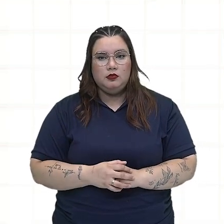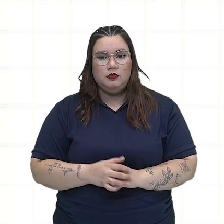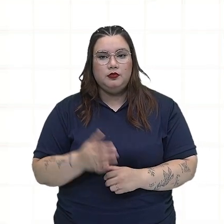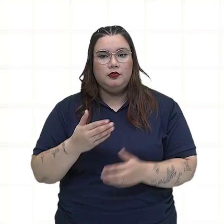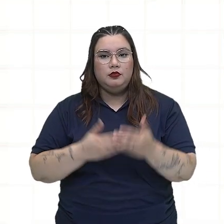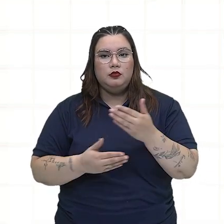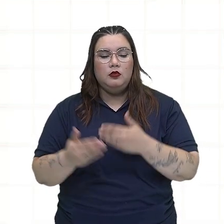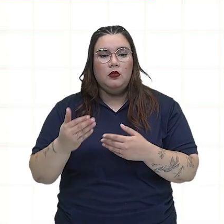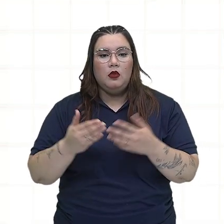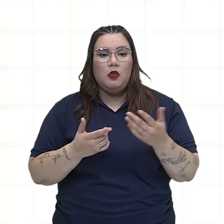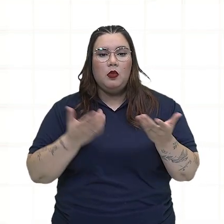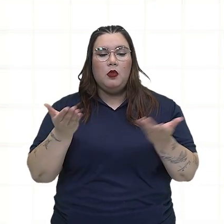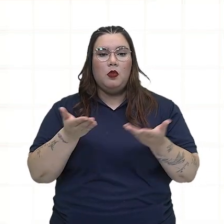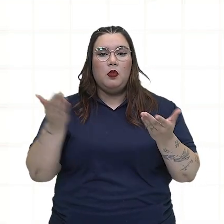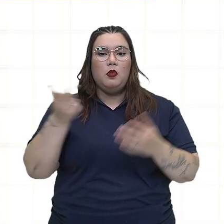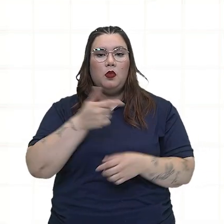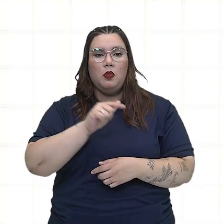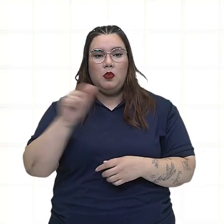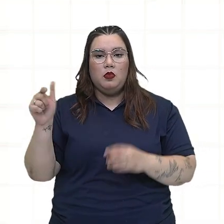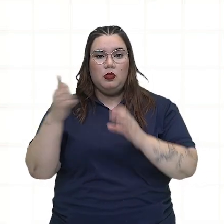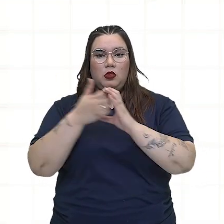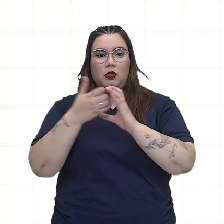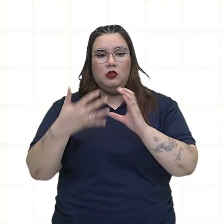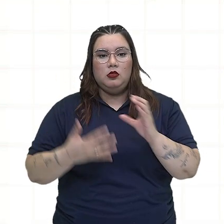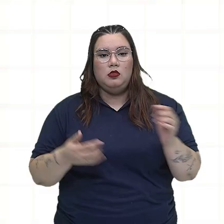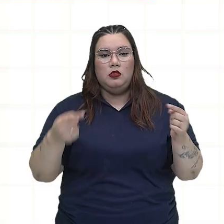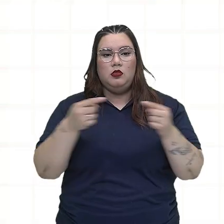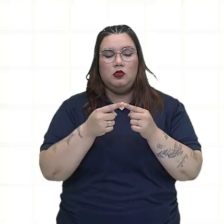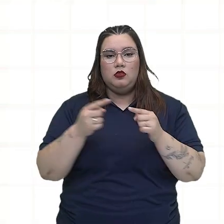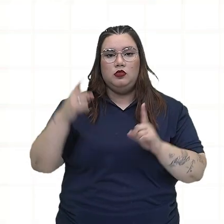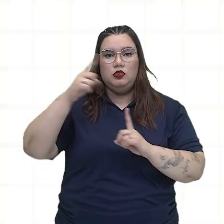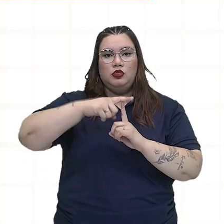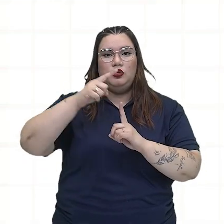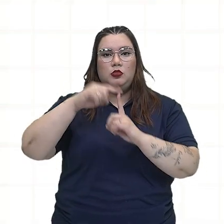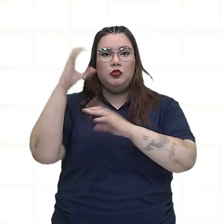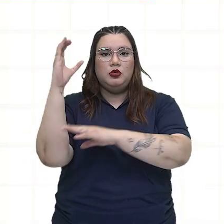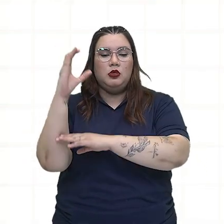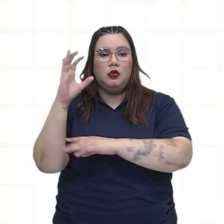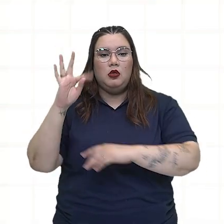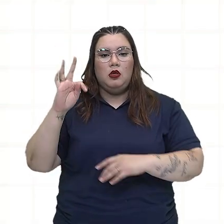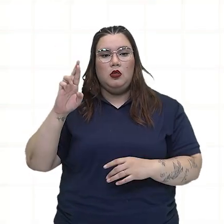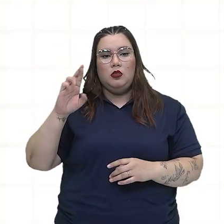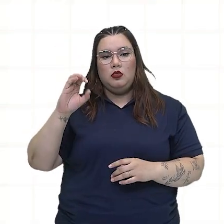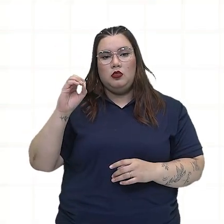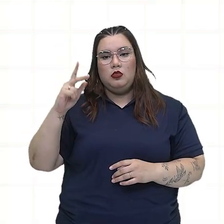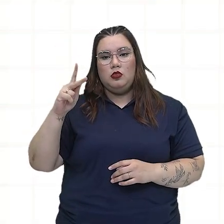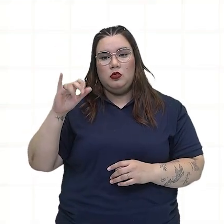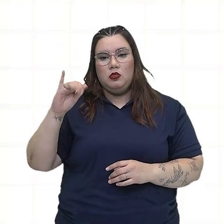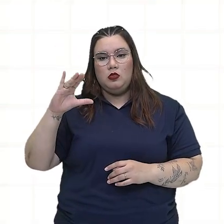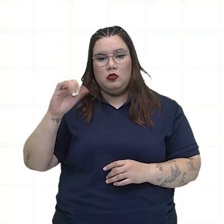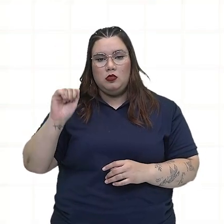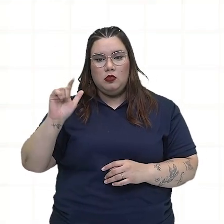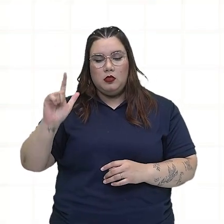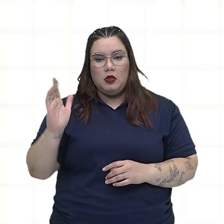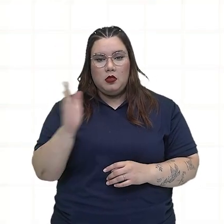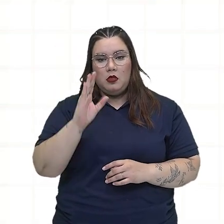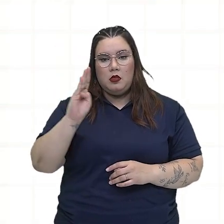A seguir, vamos falar das características do clima tropical Brasil